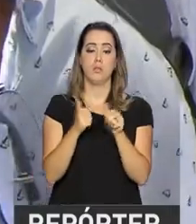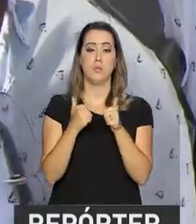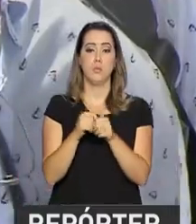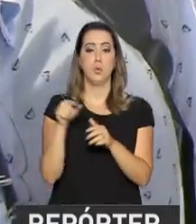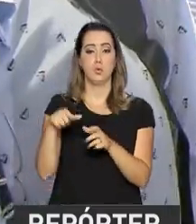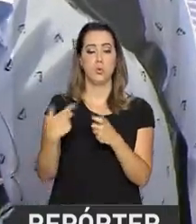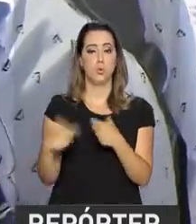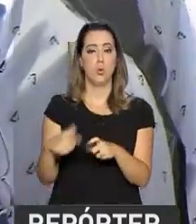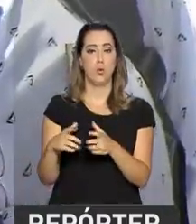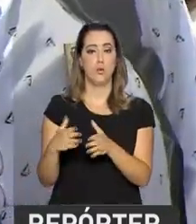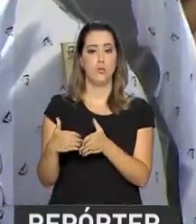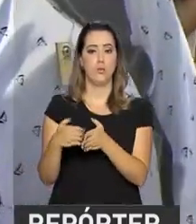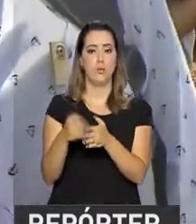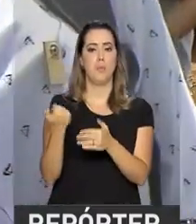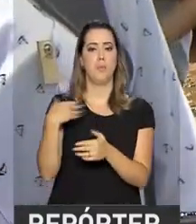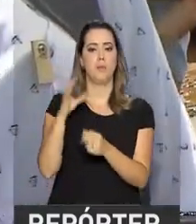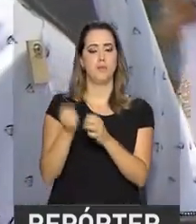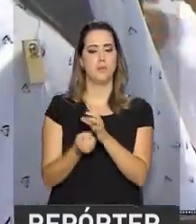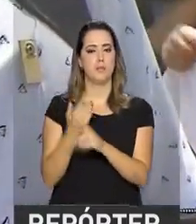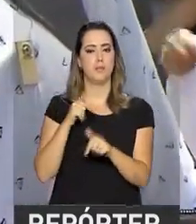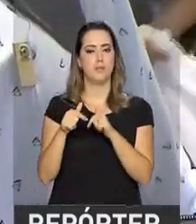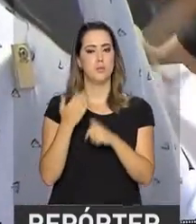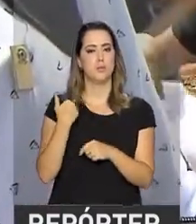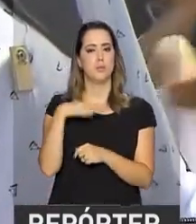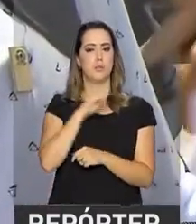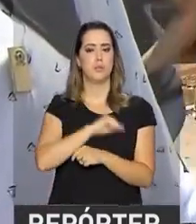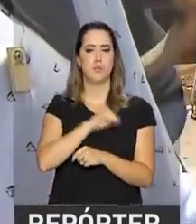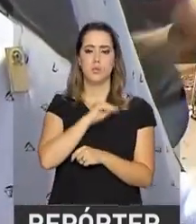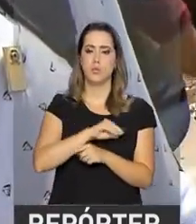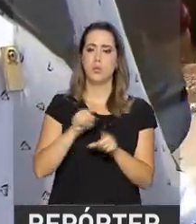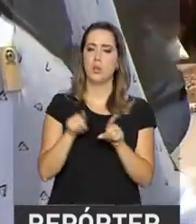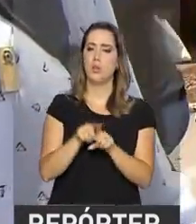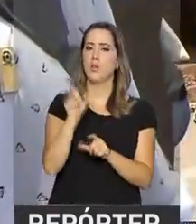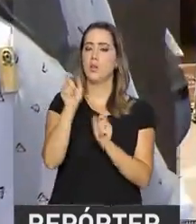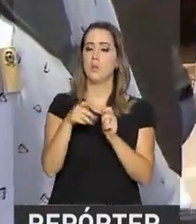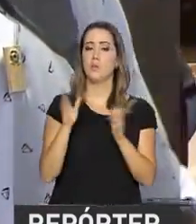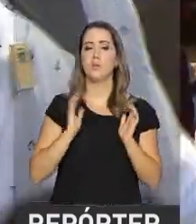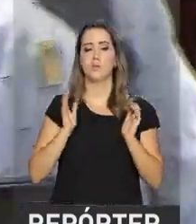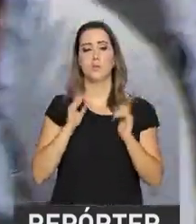que significa mais emprego, mais riqueza para o Brasil e, sobretudo, para o Maranhão.